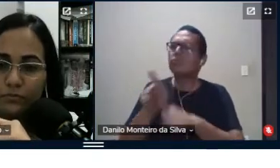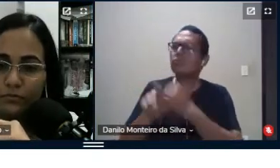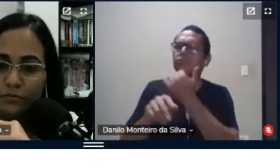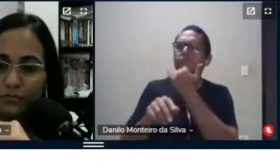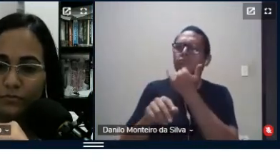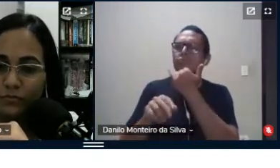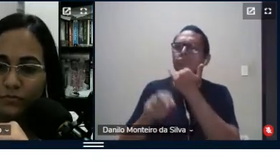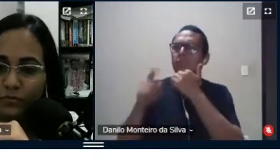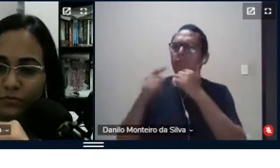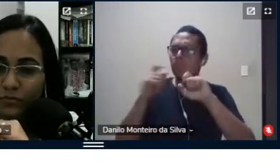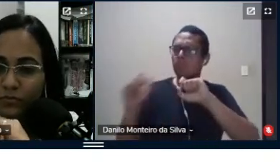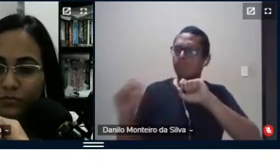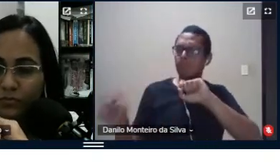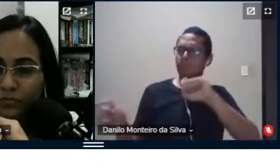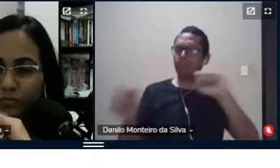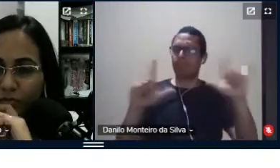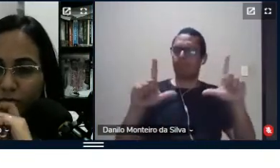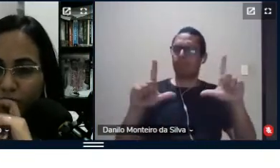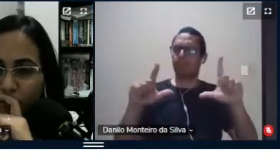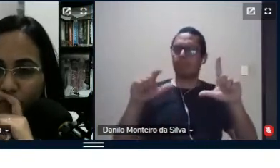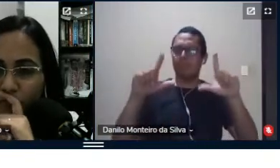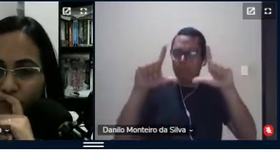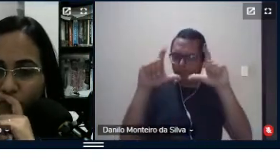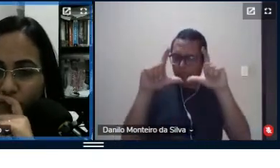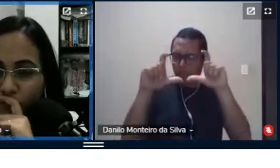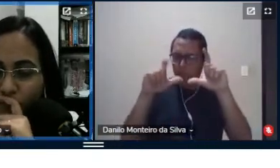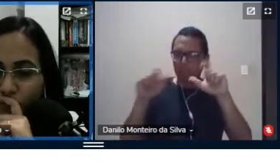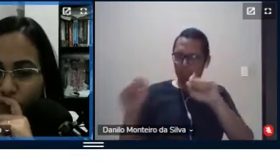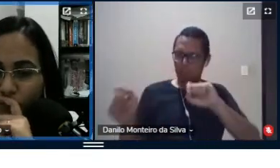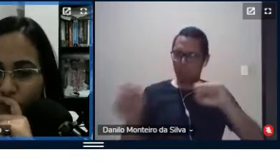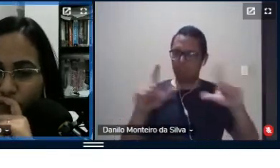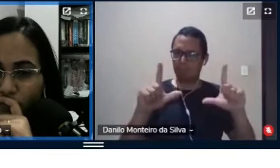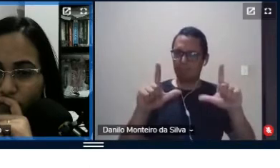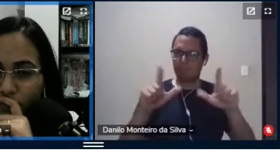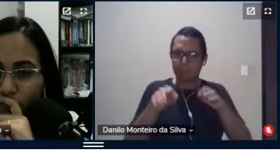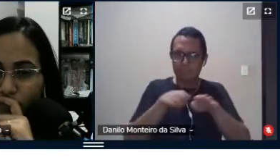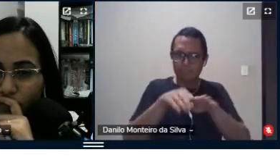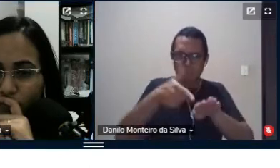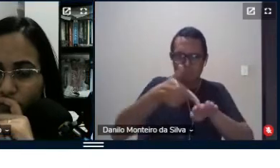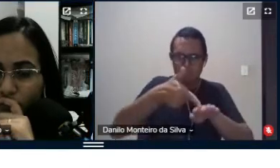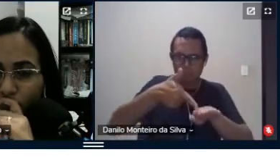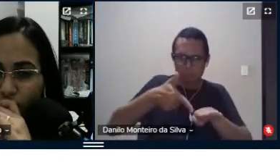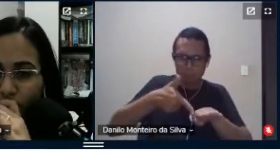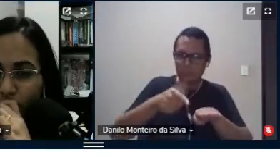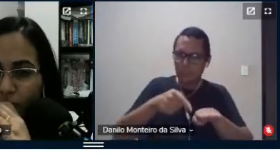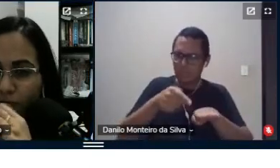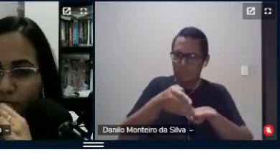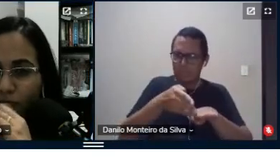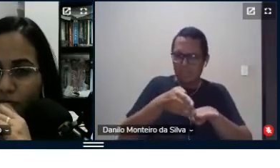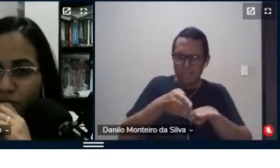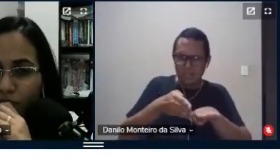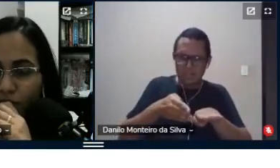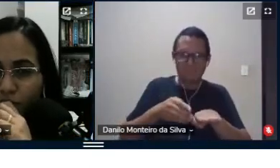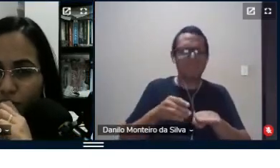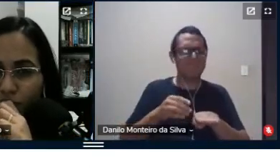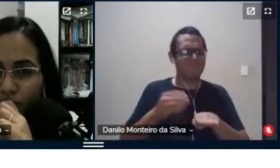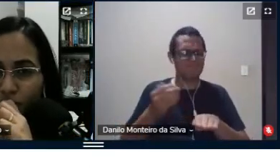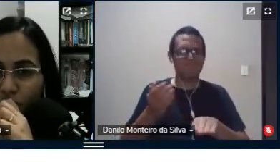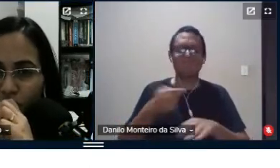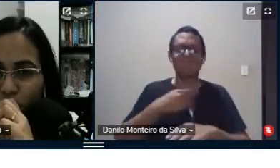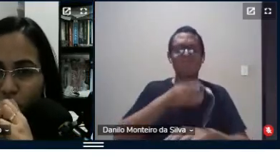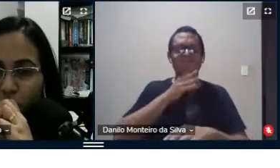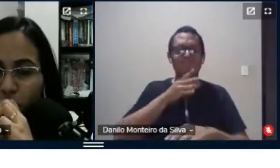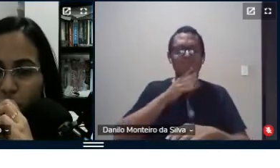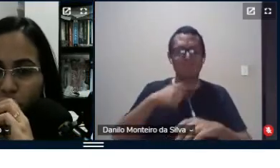que você mostrou aí dessa trinca, já deu um problema muito sério já lá no